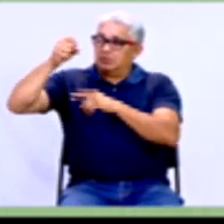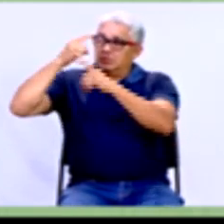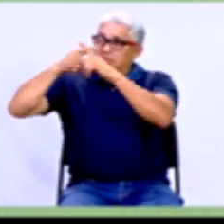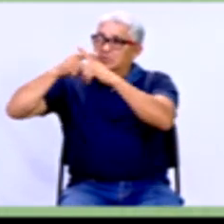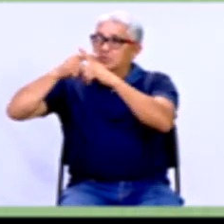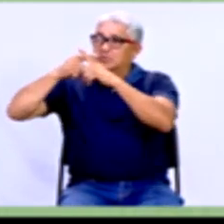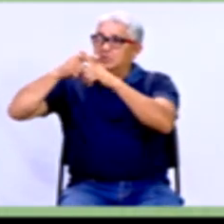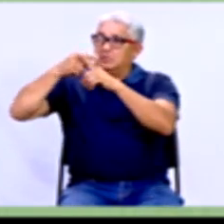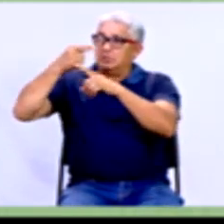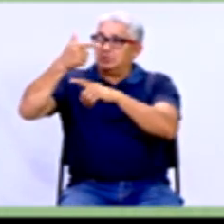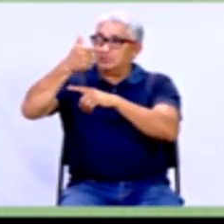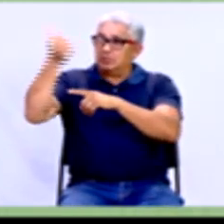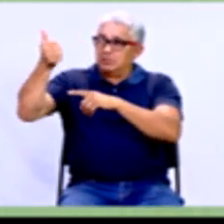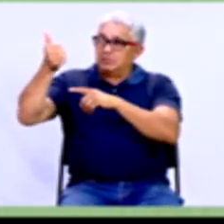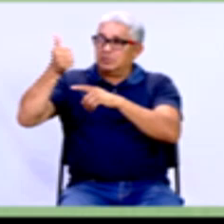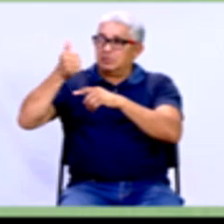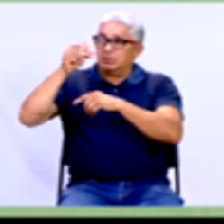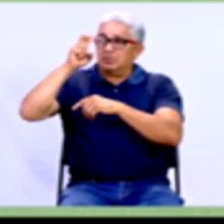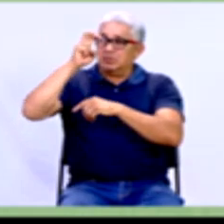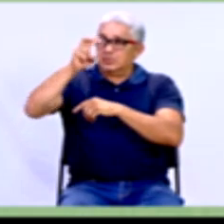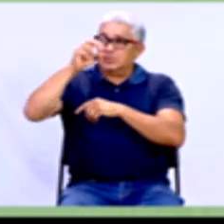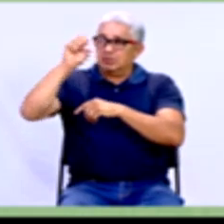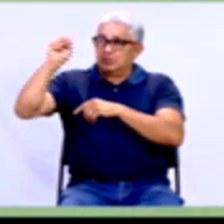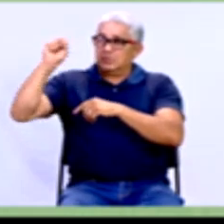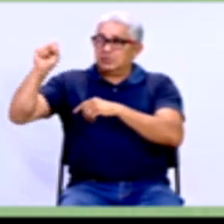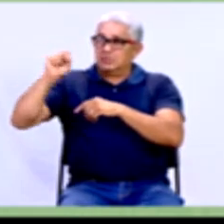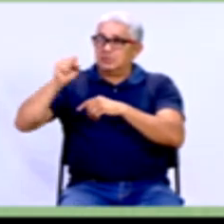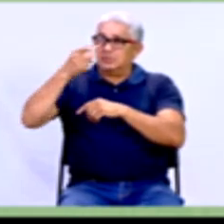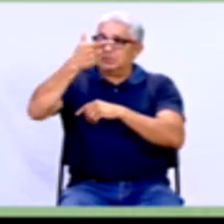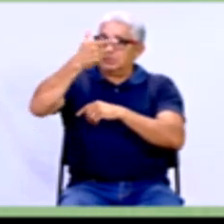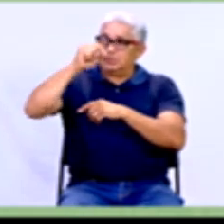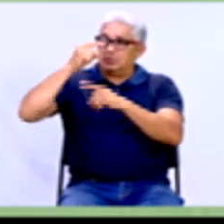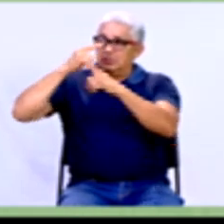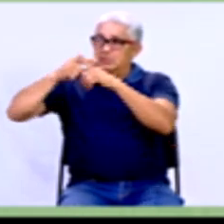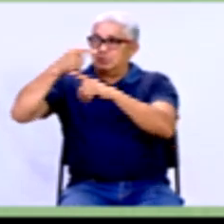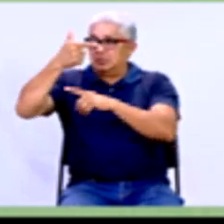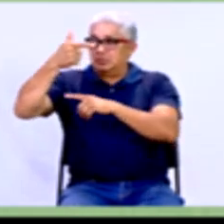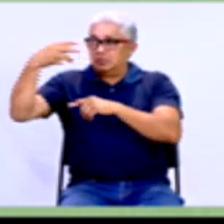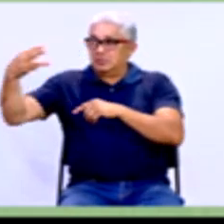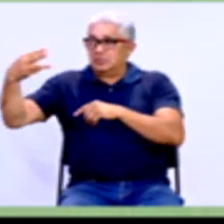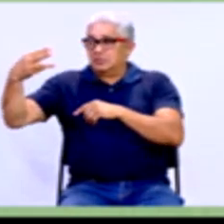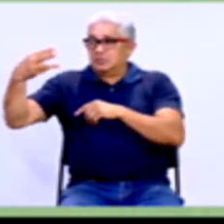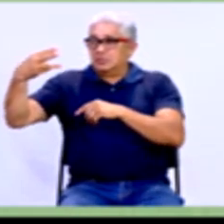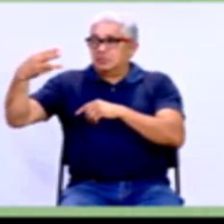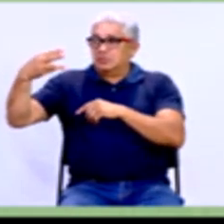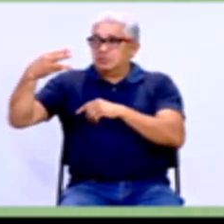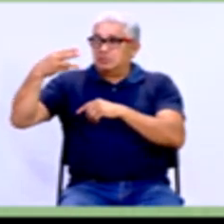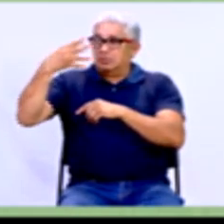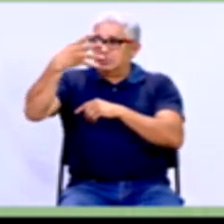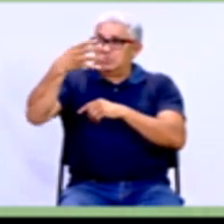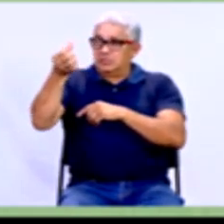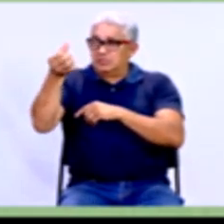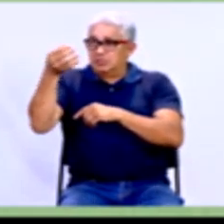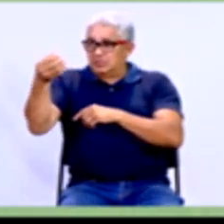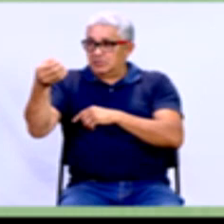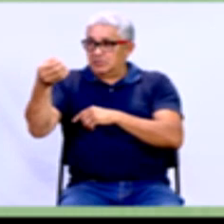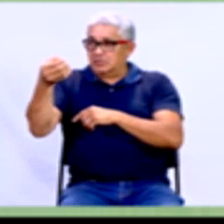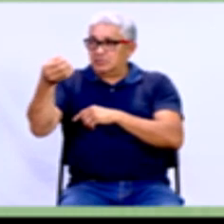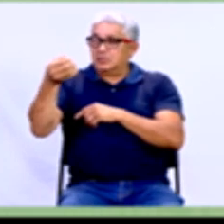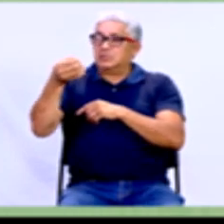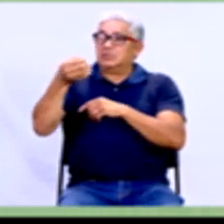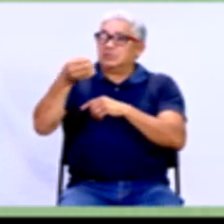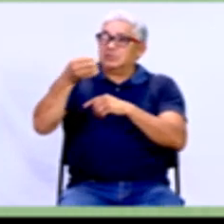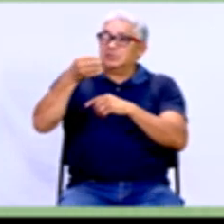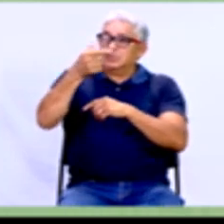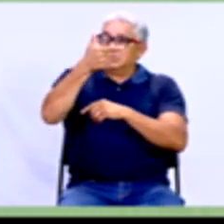28 vezes 21, 588. 20 vezes 23,